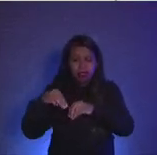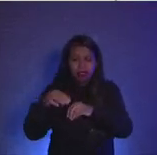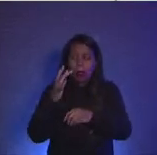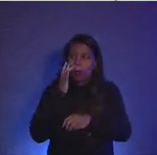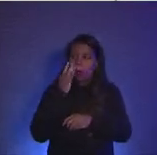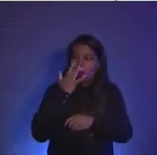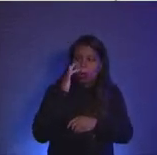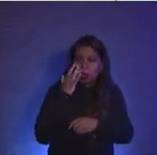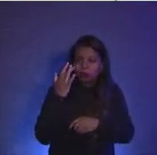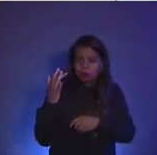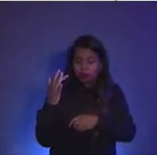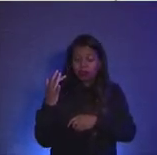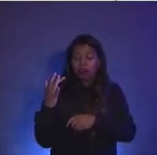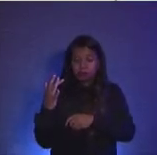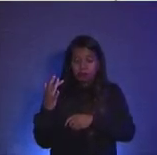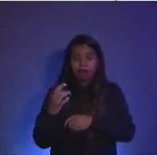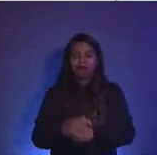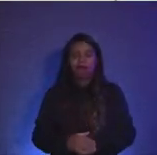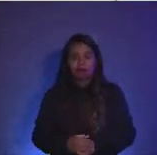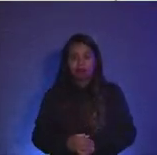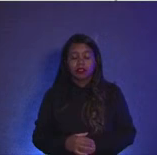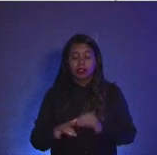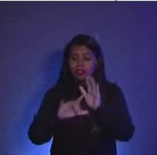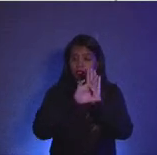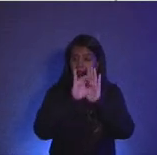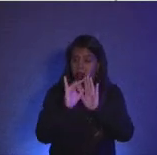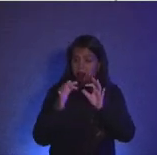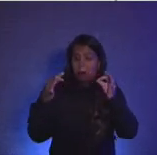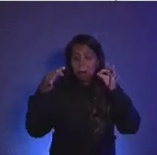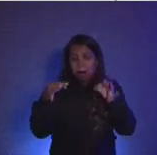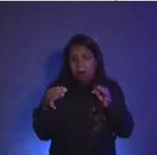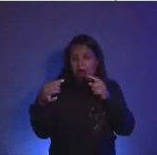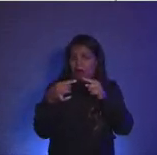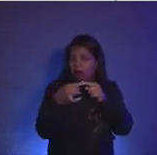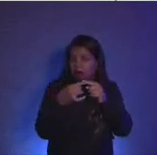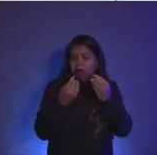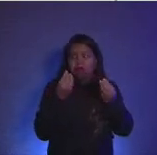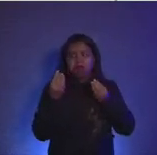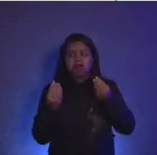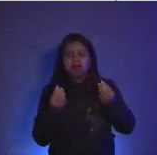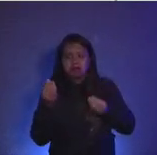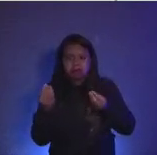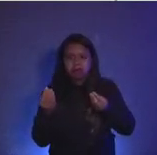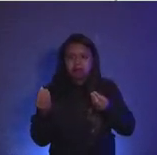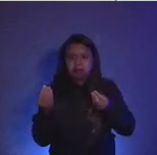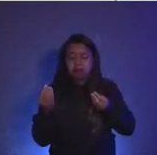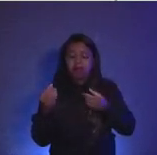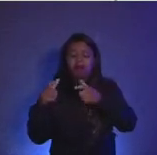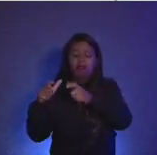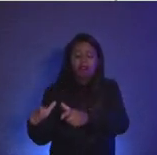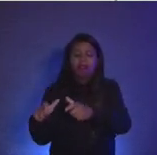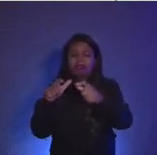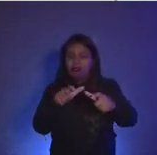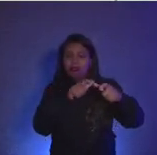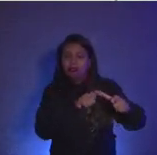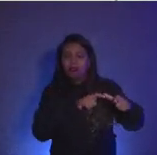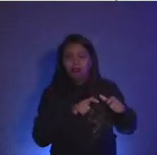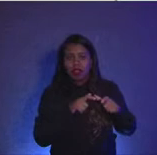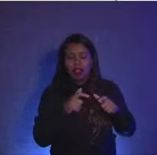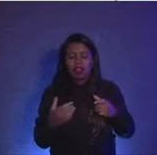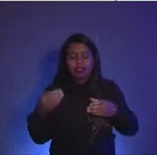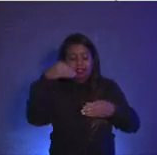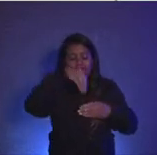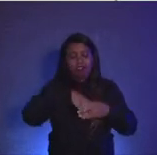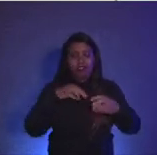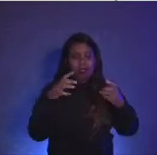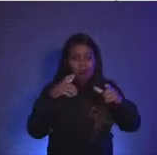ouro a partir de atos legais, de atos do GSI, esses lugares estão dentro de terras